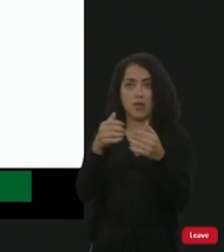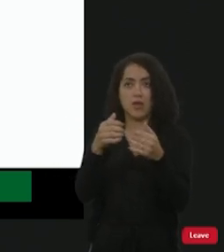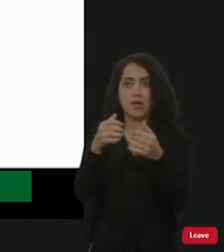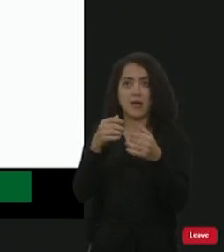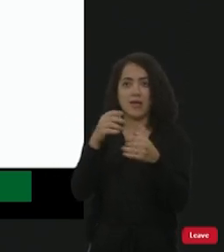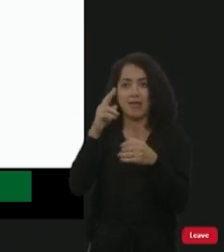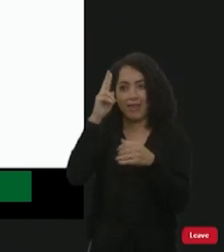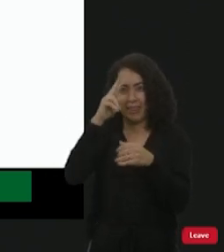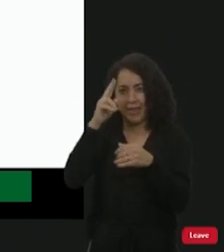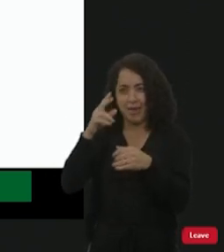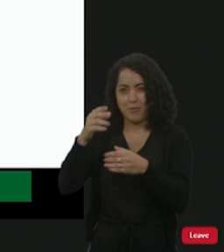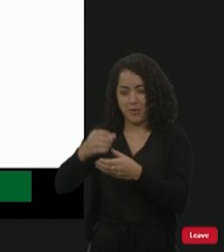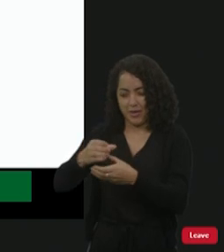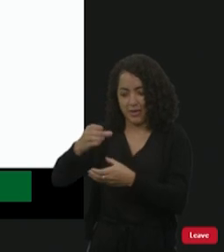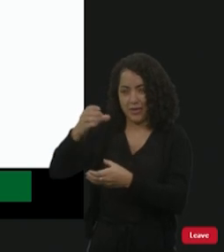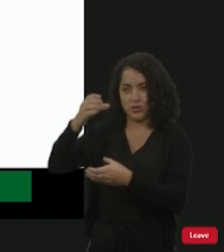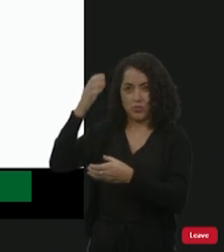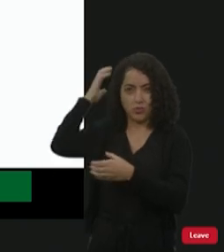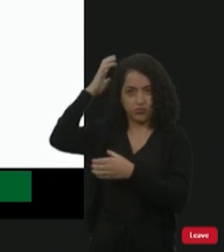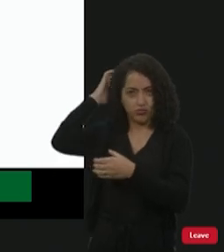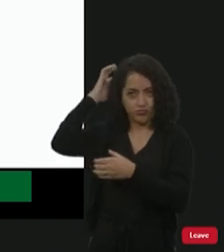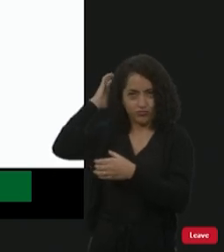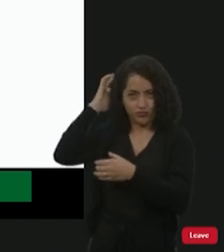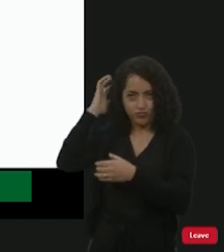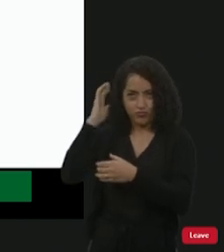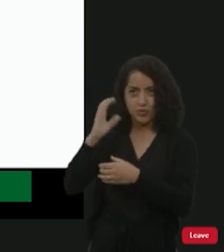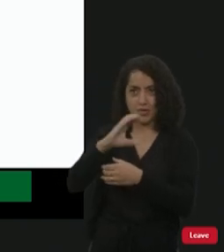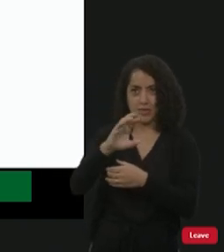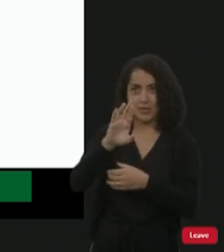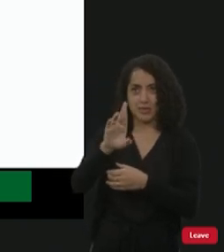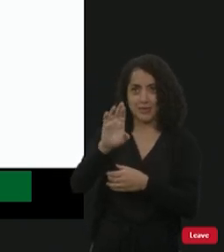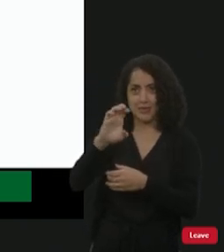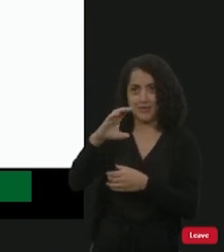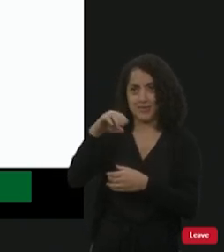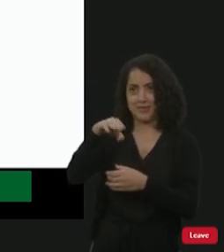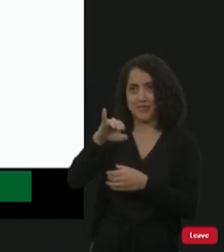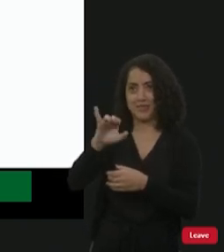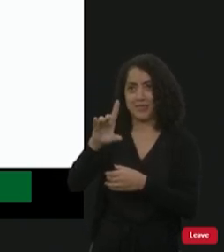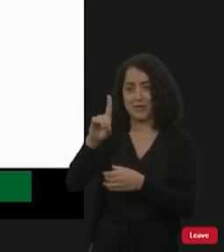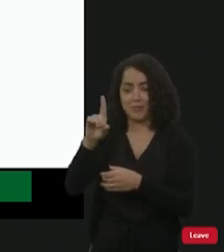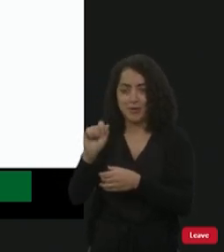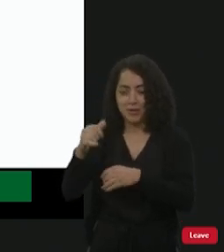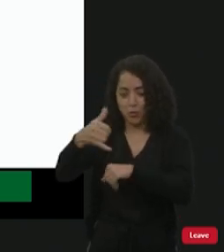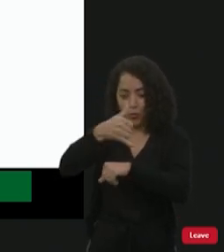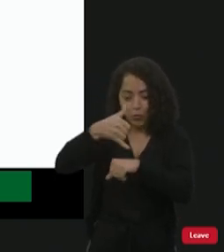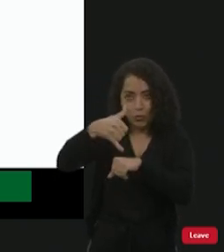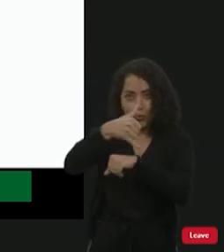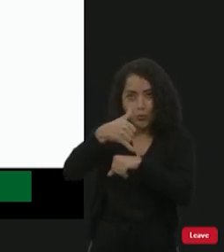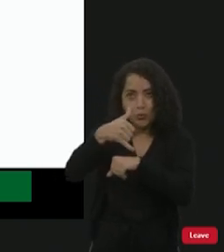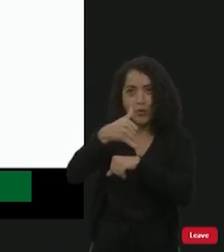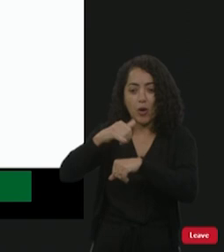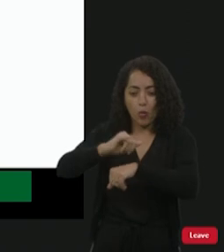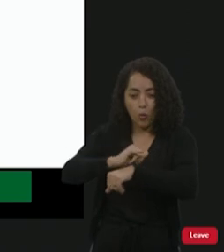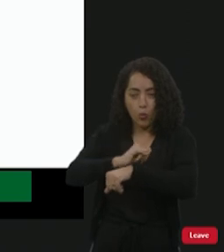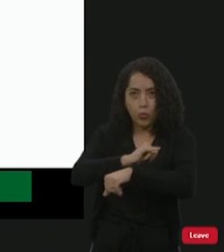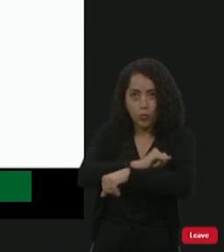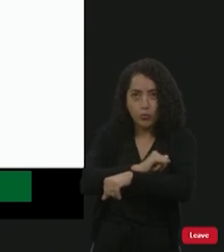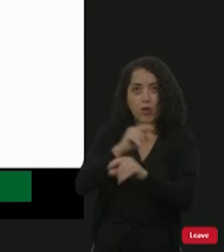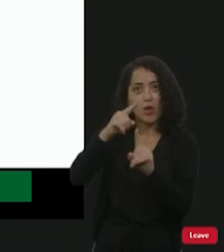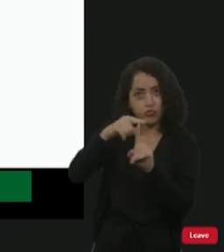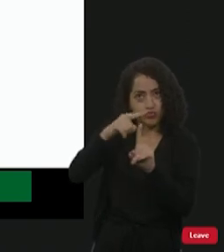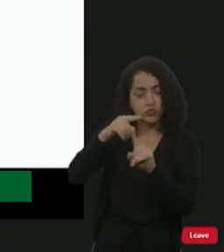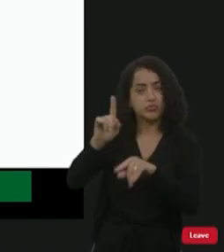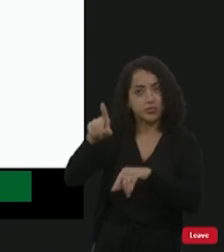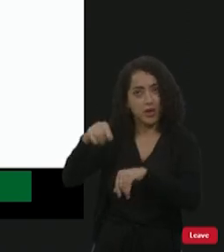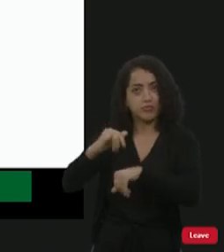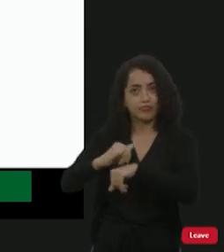shampoo de seda, ceramida? Então, deixava o cabelo sedoso porque é gordura, né? Porque é óleo. Então, isso aqui é um tipo de gordura. Tá?